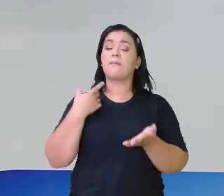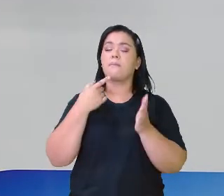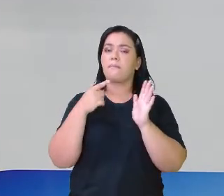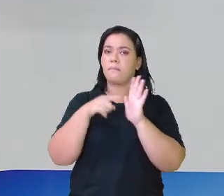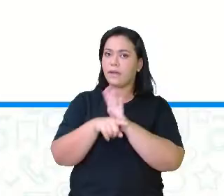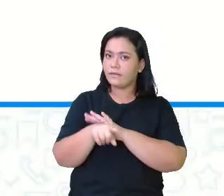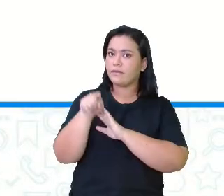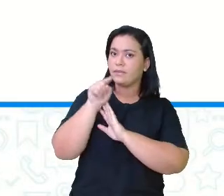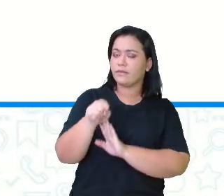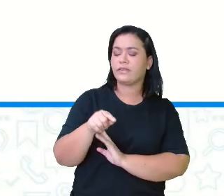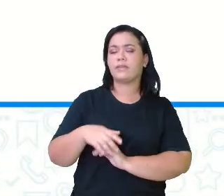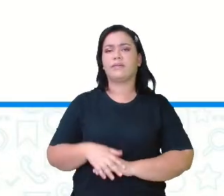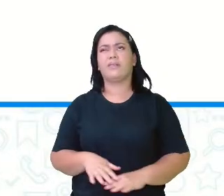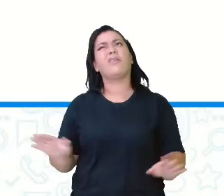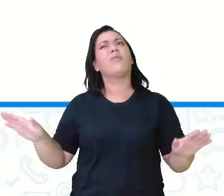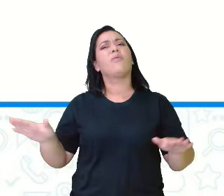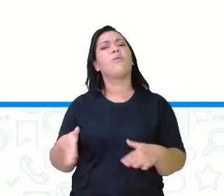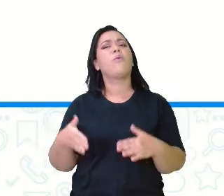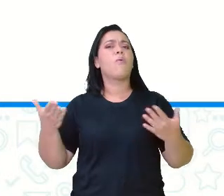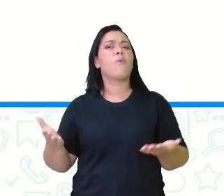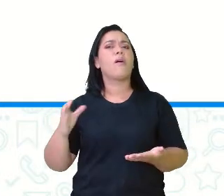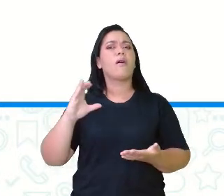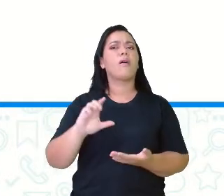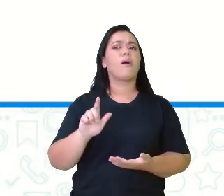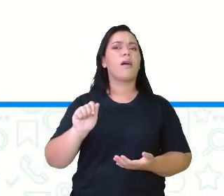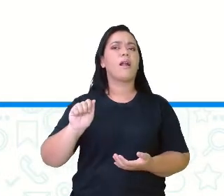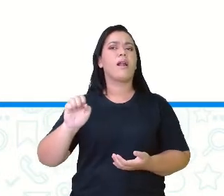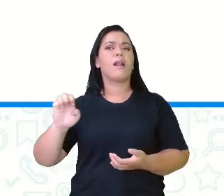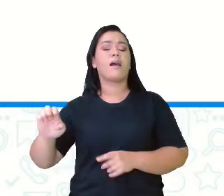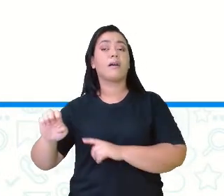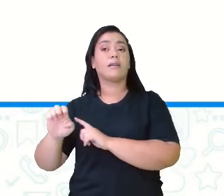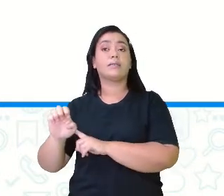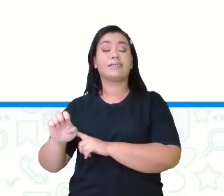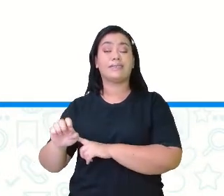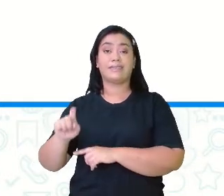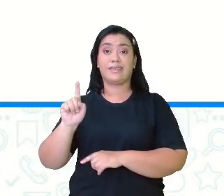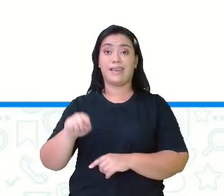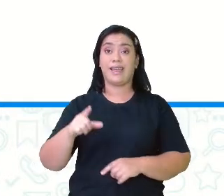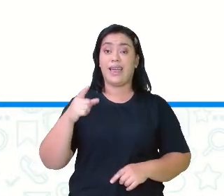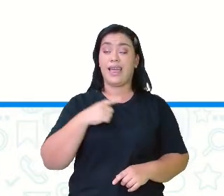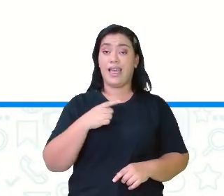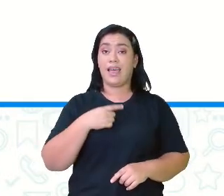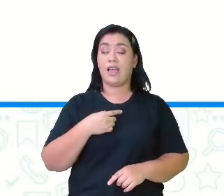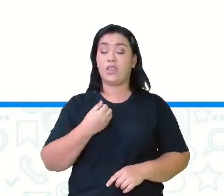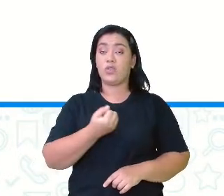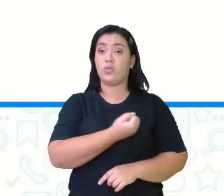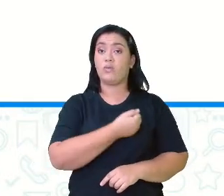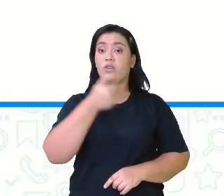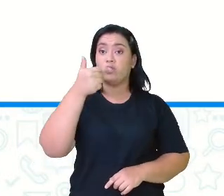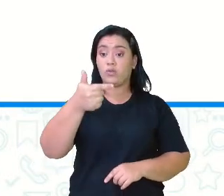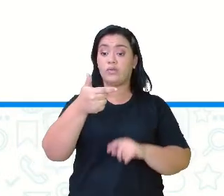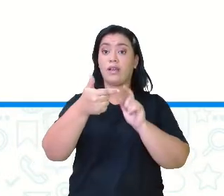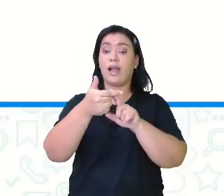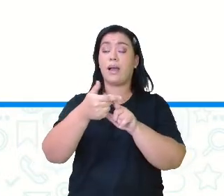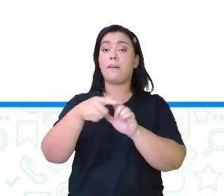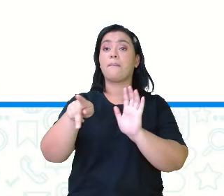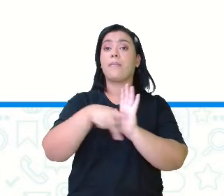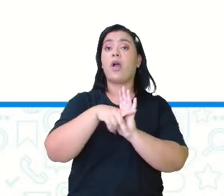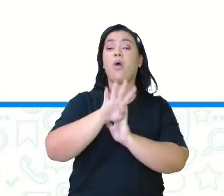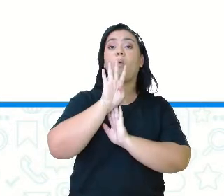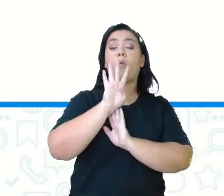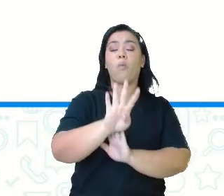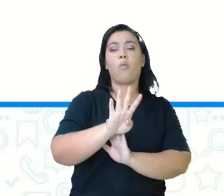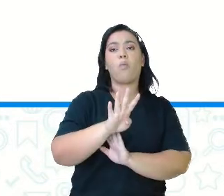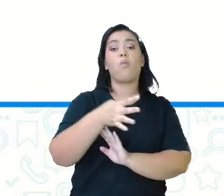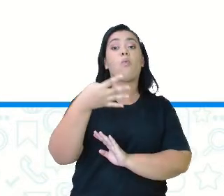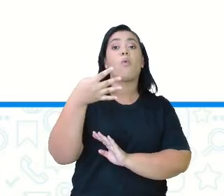para vocês. Em que classe está o número 2 da quarta ordem? Olha lá o